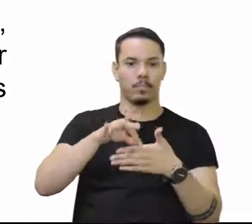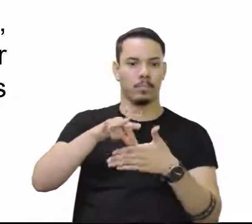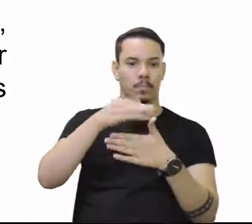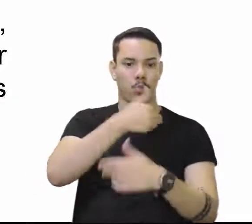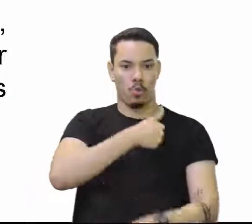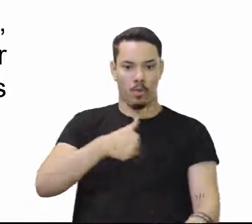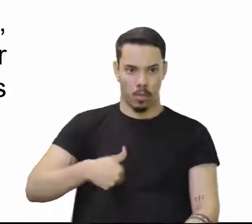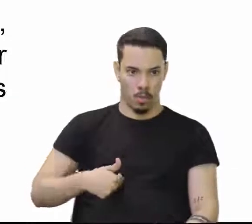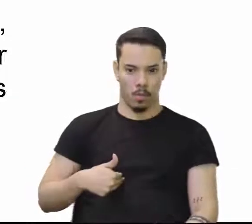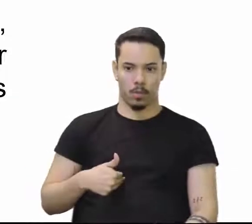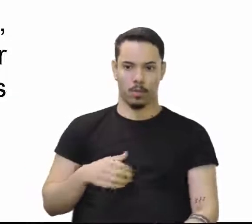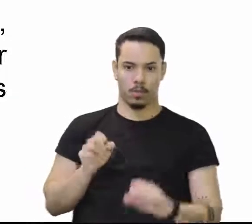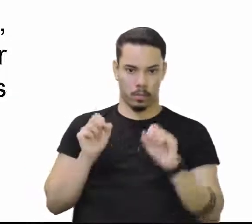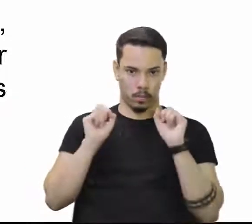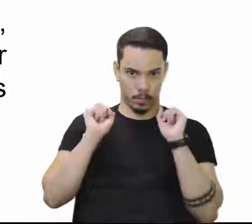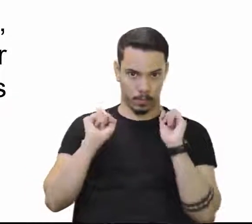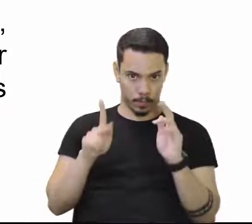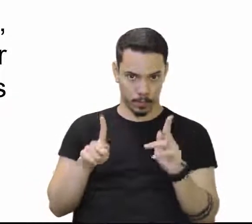governador do território.